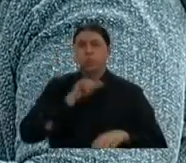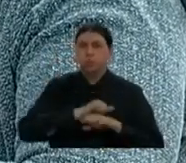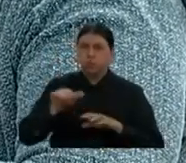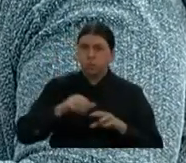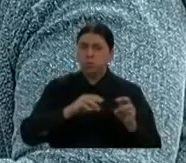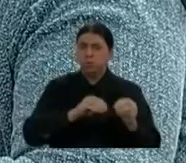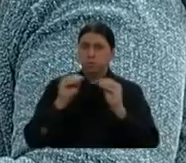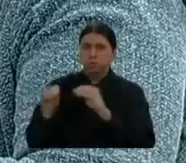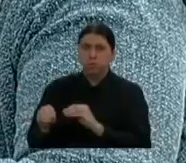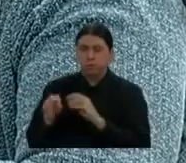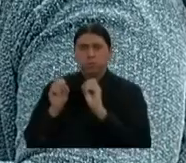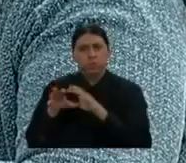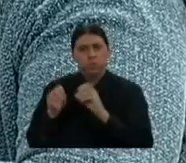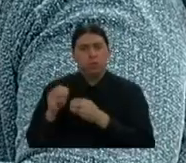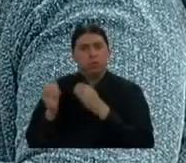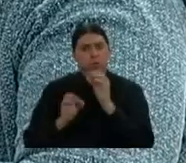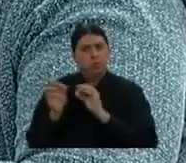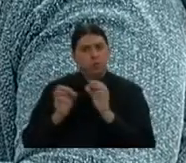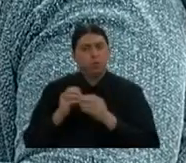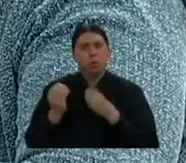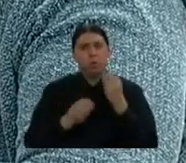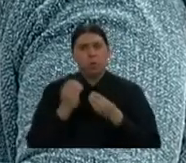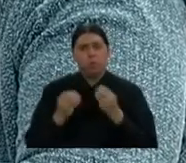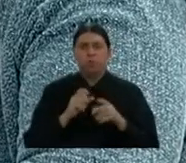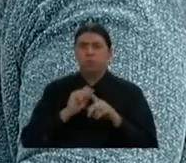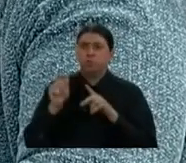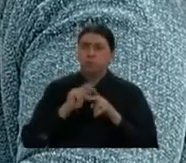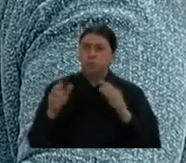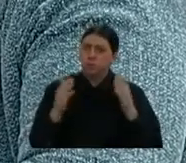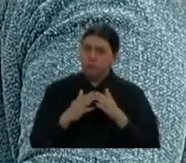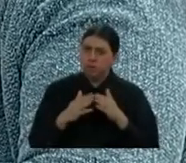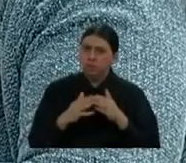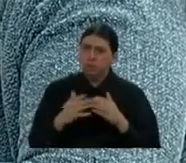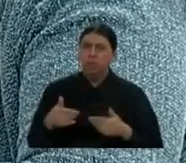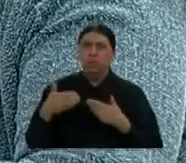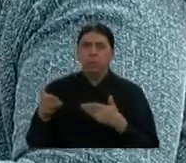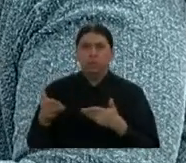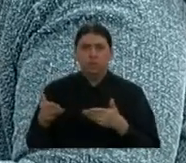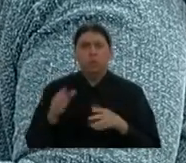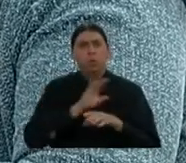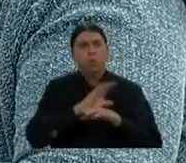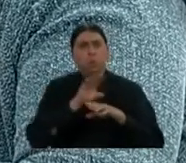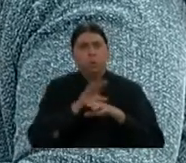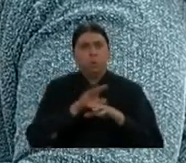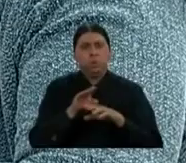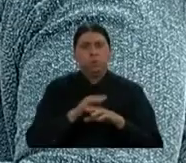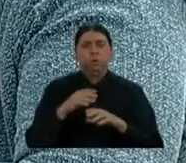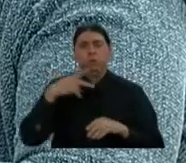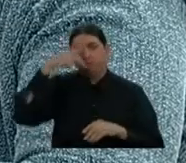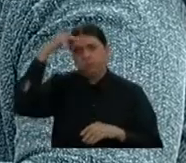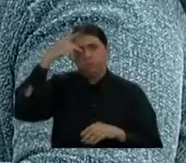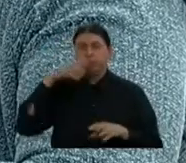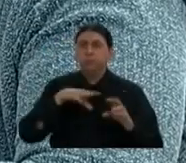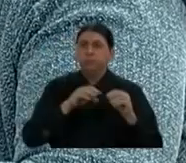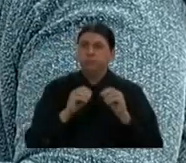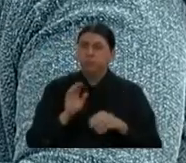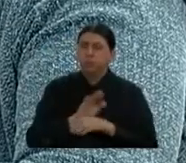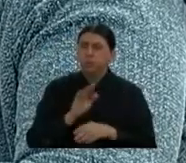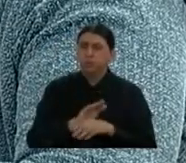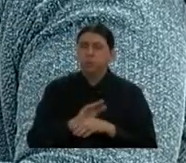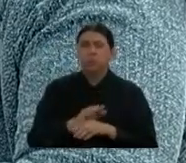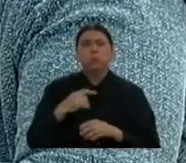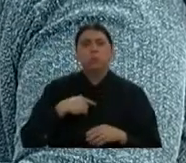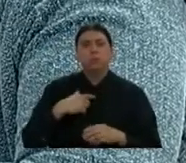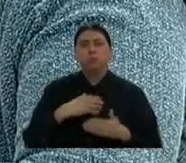ensino para ele como fazer para conseguir um lugar que alugar uma casa de uma em curso com esse afilhado e o fim a fila andar com seus ternos